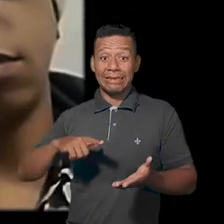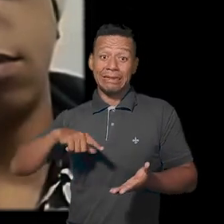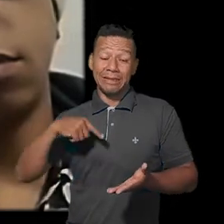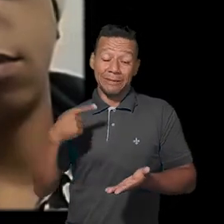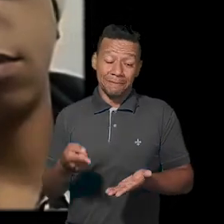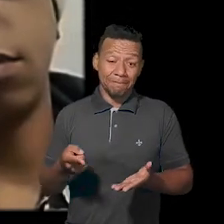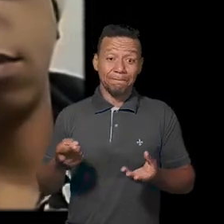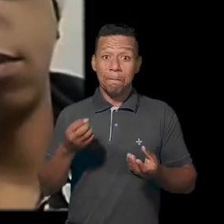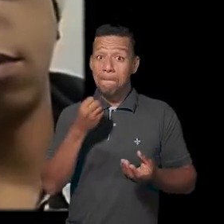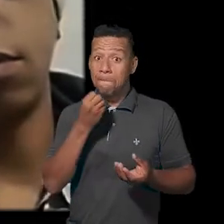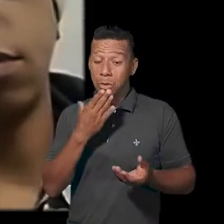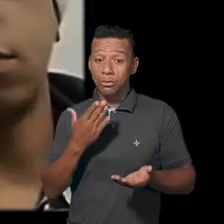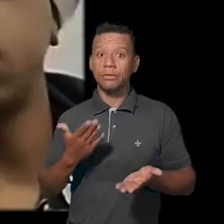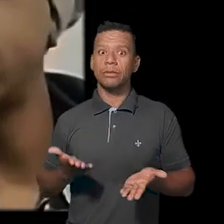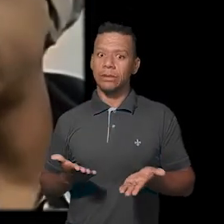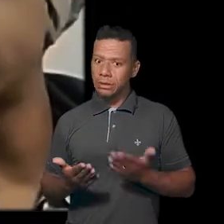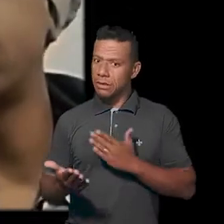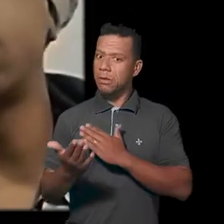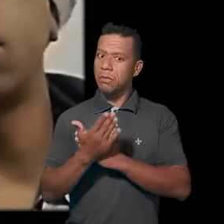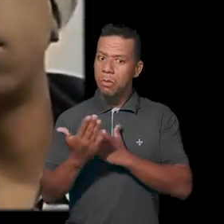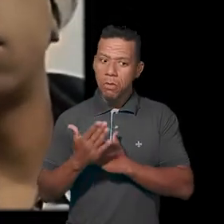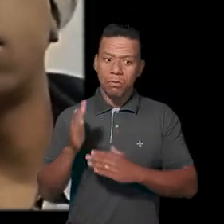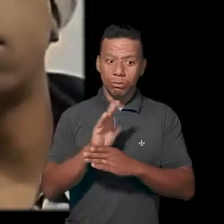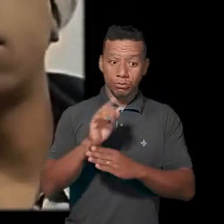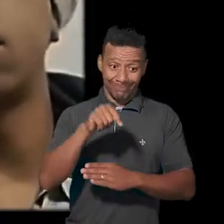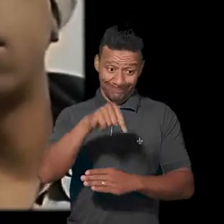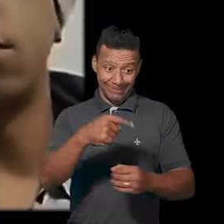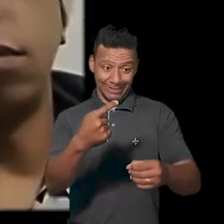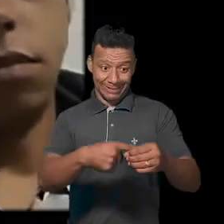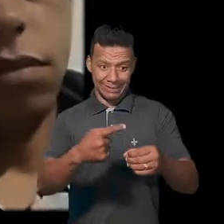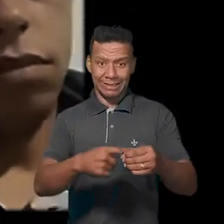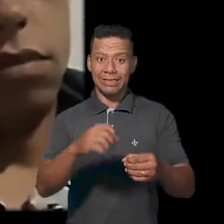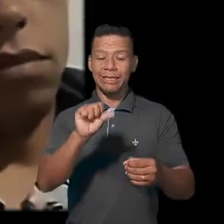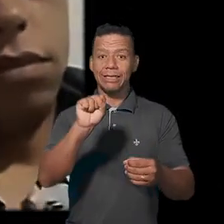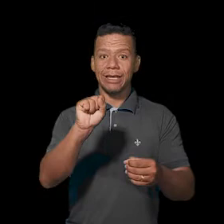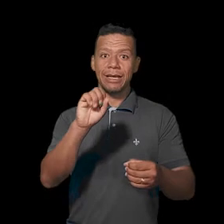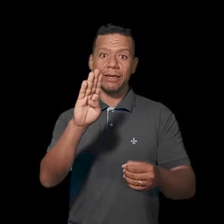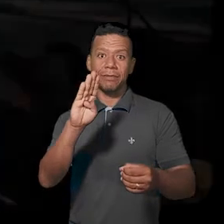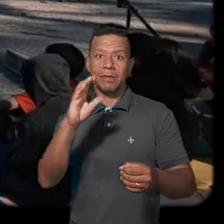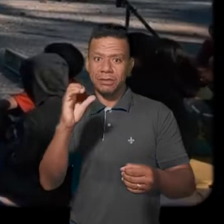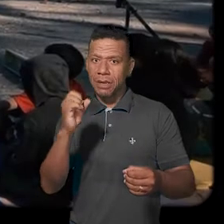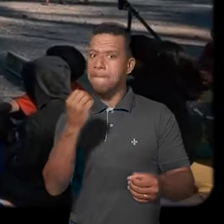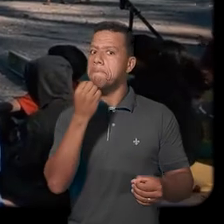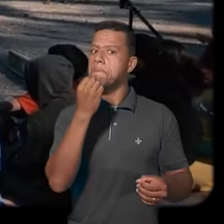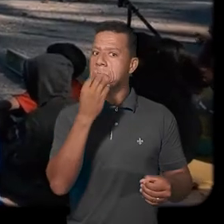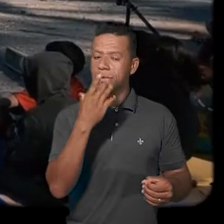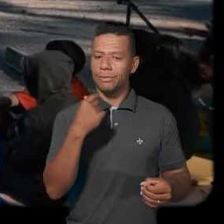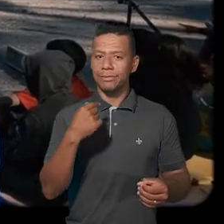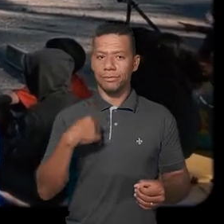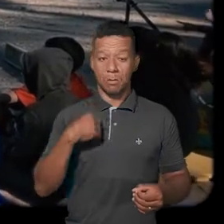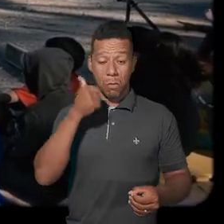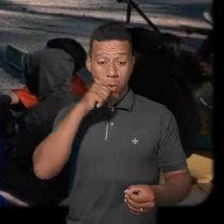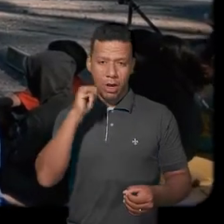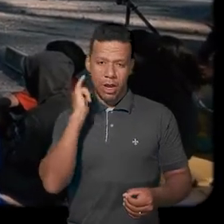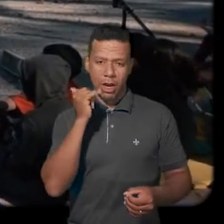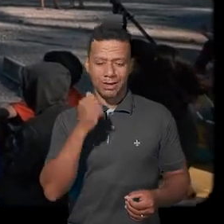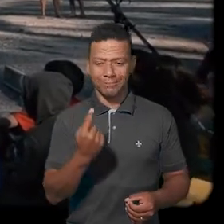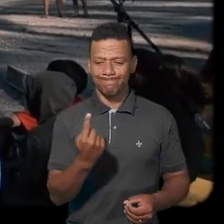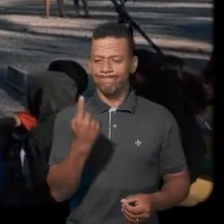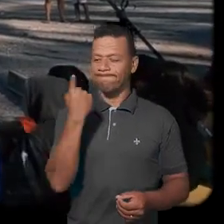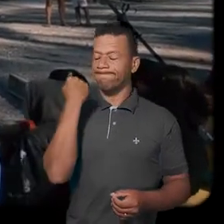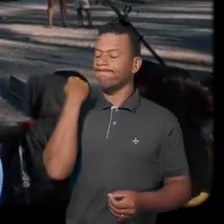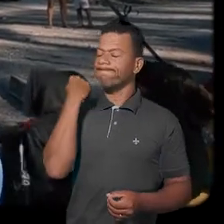e também seria benéfico para a cidade e para o cidadão, sabe? E olhando para o passado, para essa